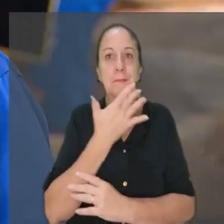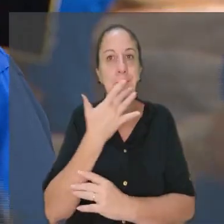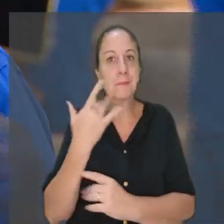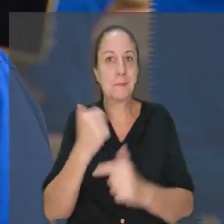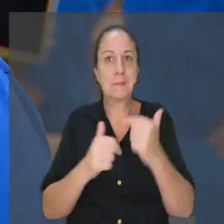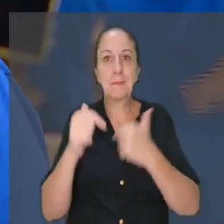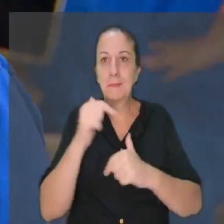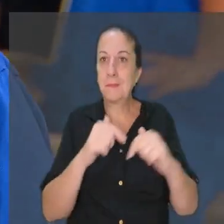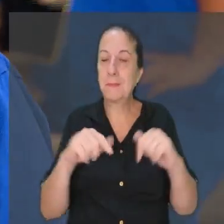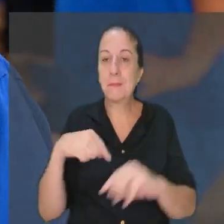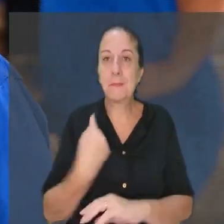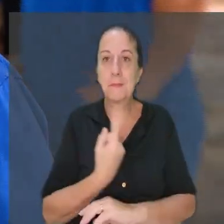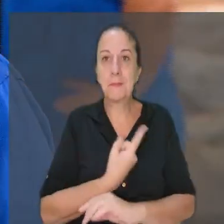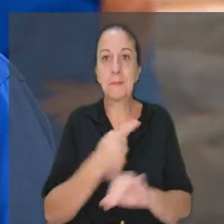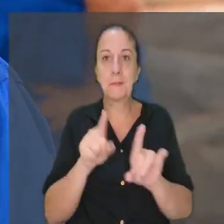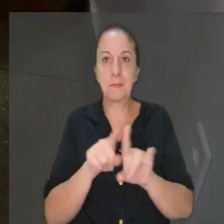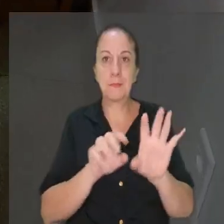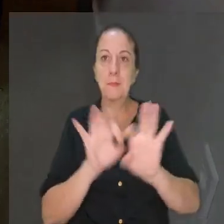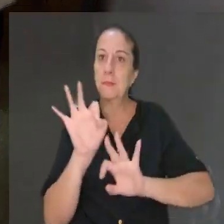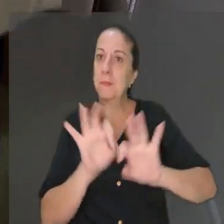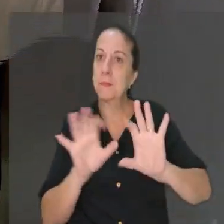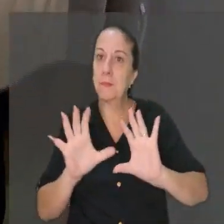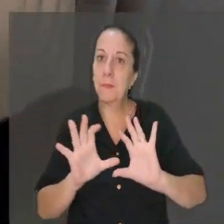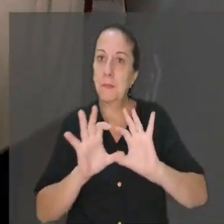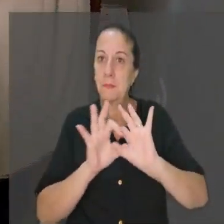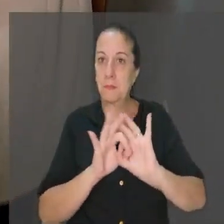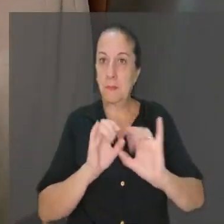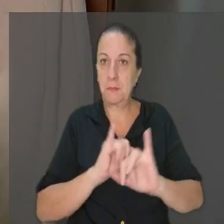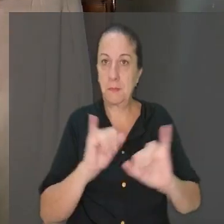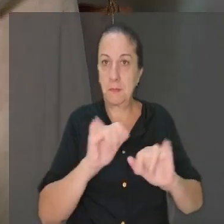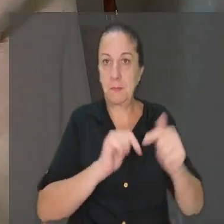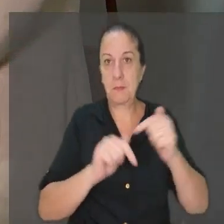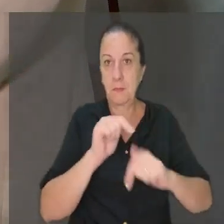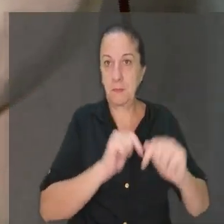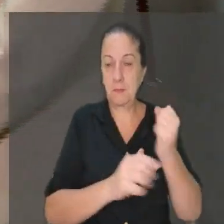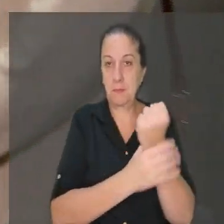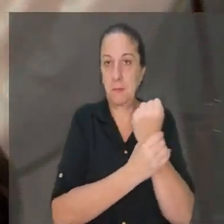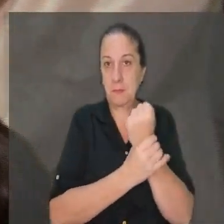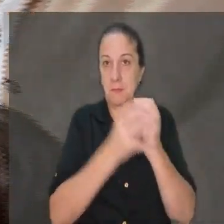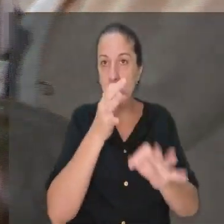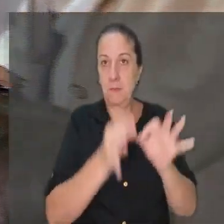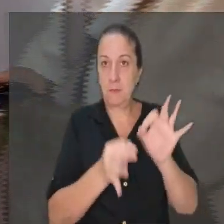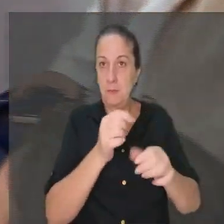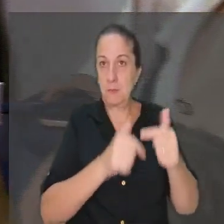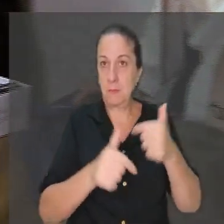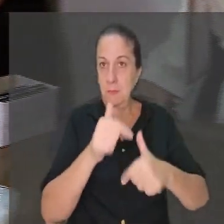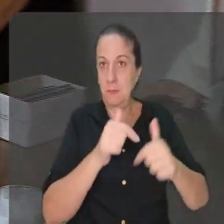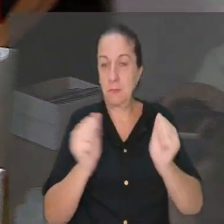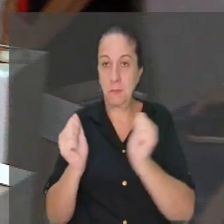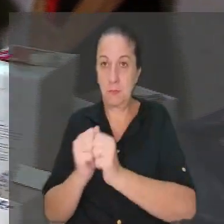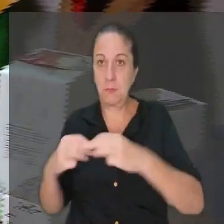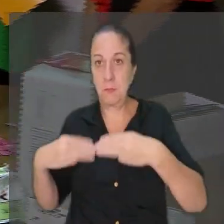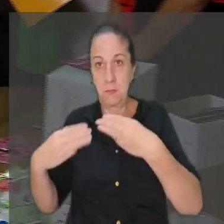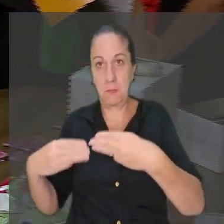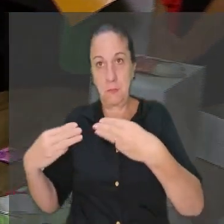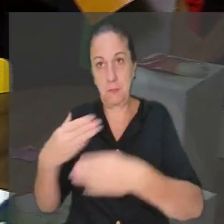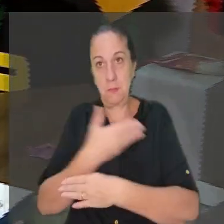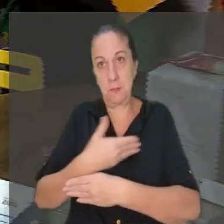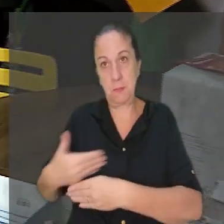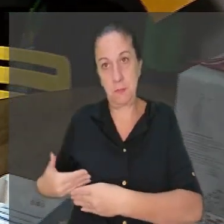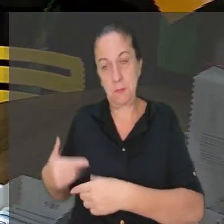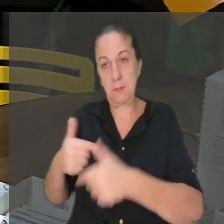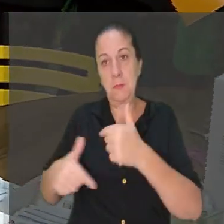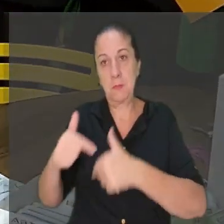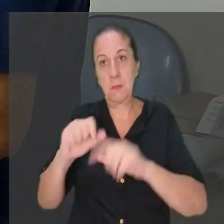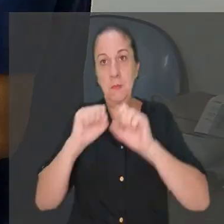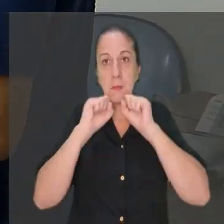que facilita até no serviço da gente também, né? O projeto é uma parceria do programa Trabalho Seguro da Justiça do Trabalho com o Ministério Público